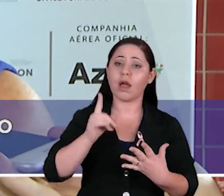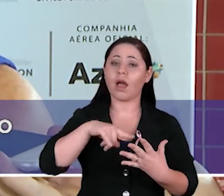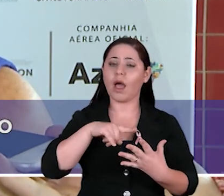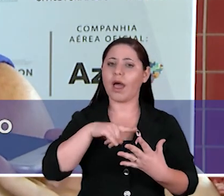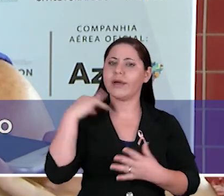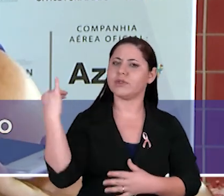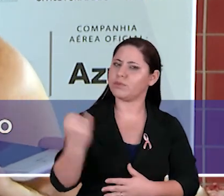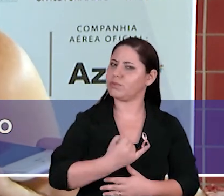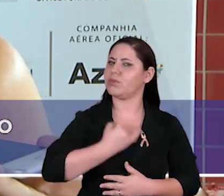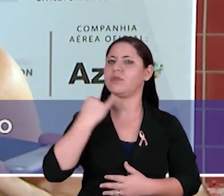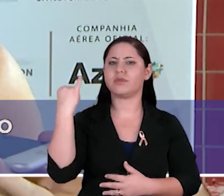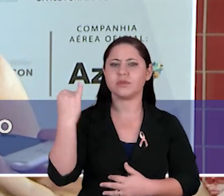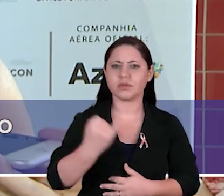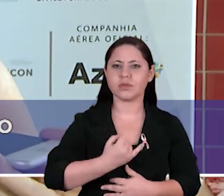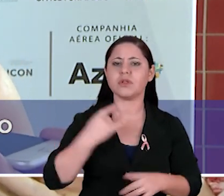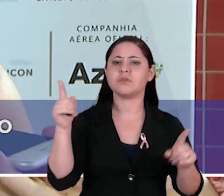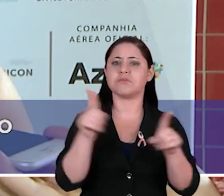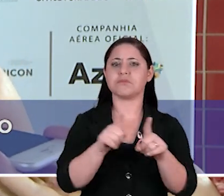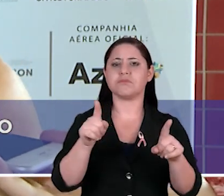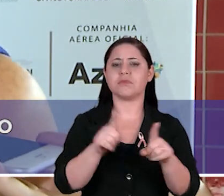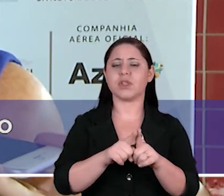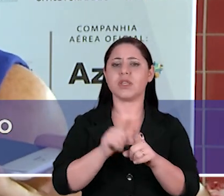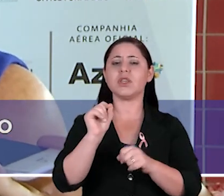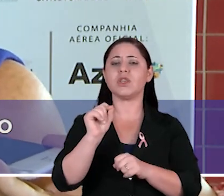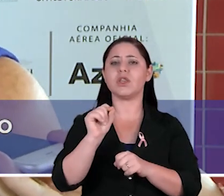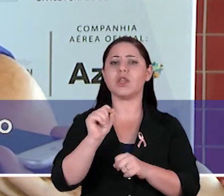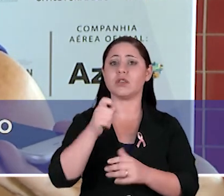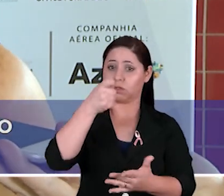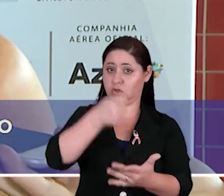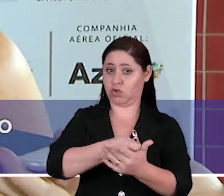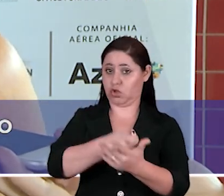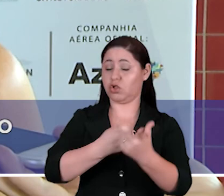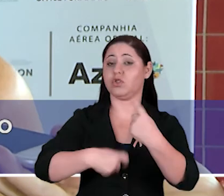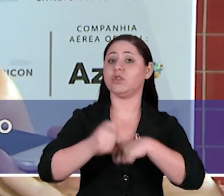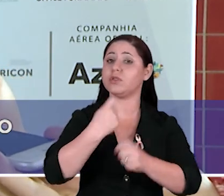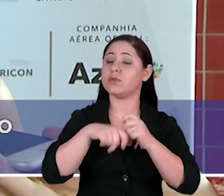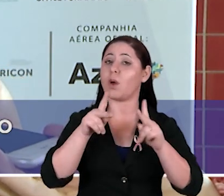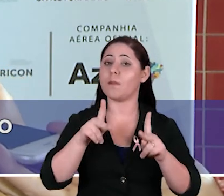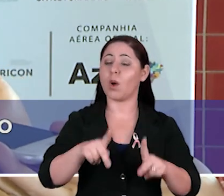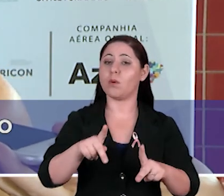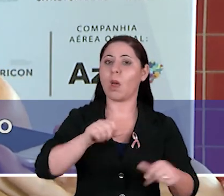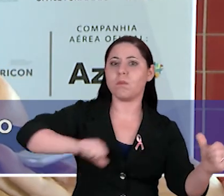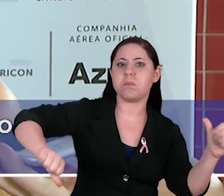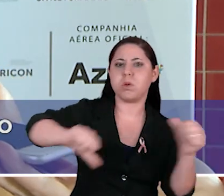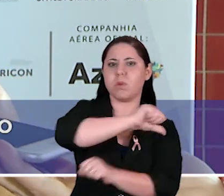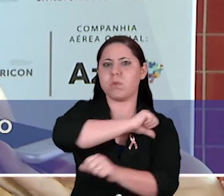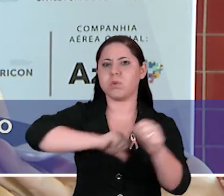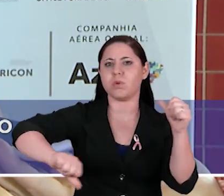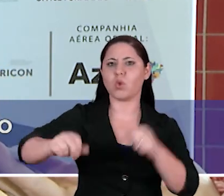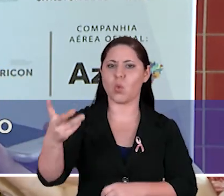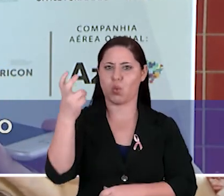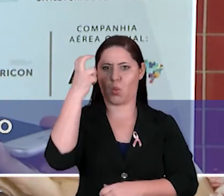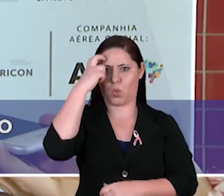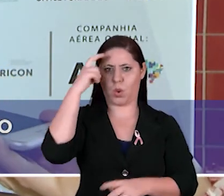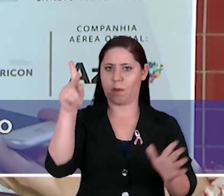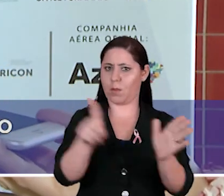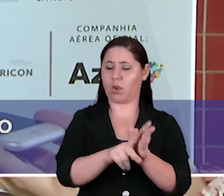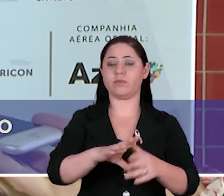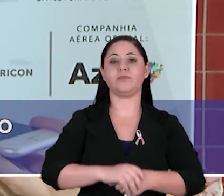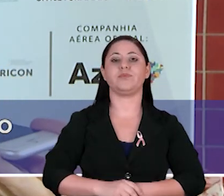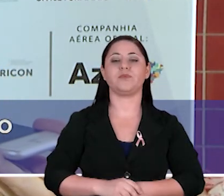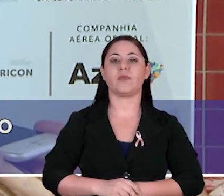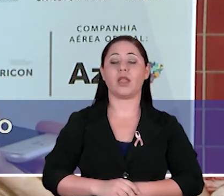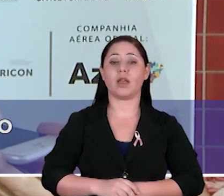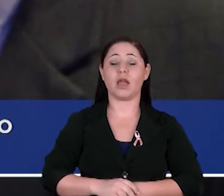isso assim, assim. Então, esse é um elemento importante também, que vai exigir da administração pública uma mudança grande